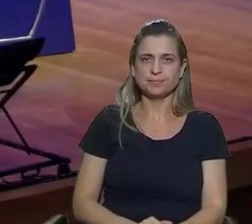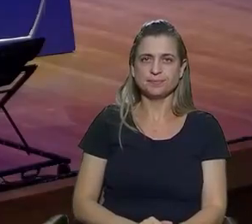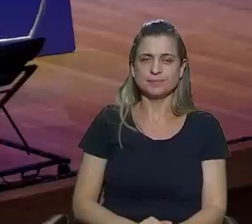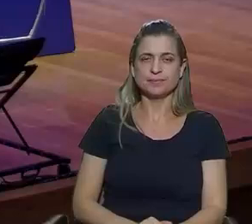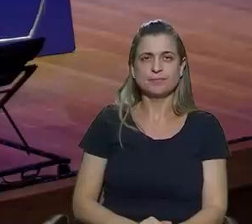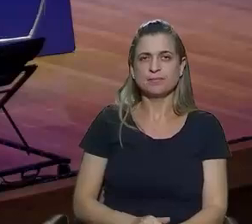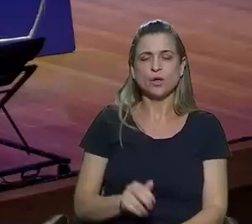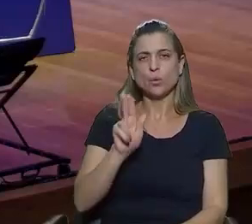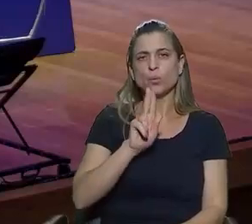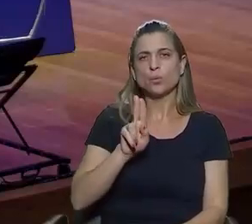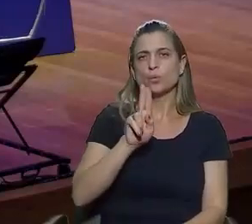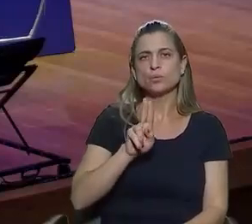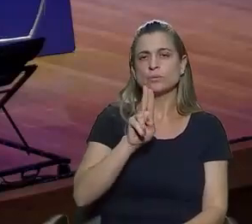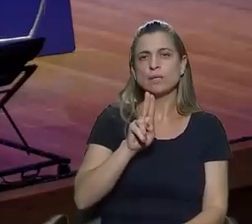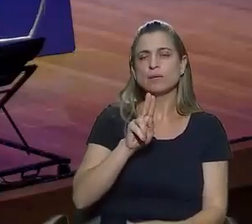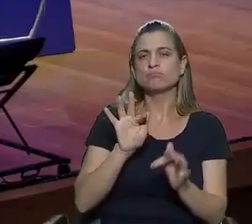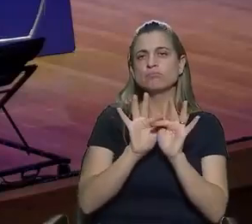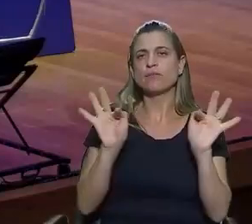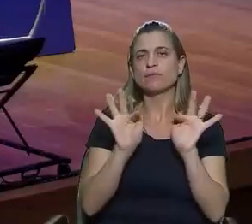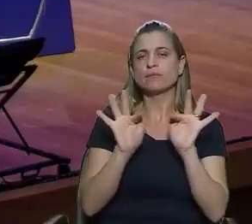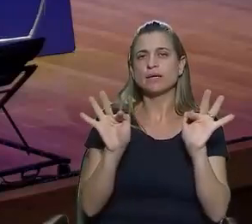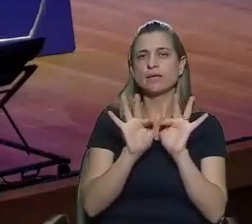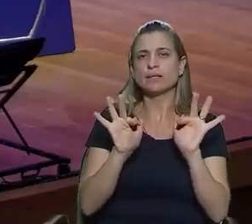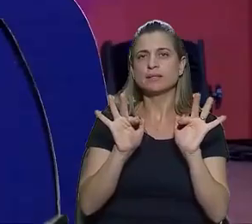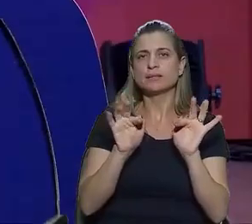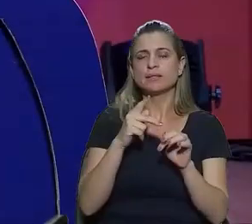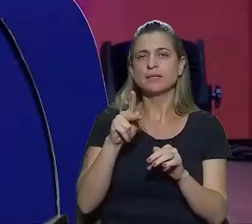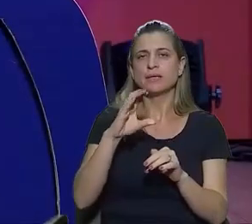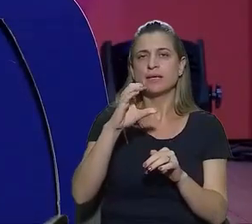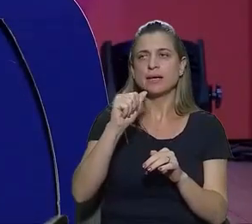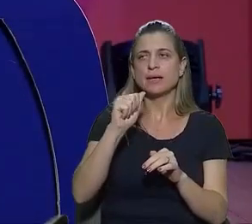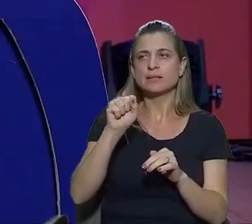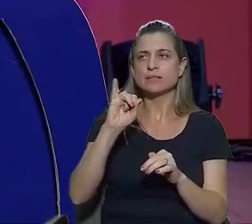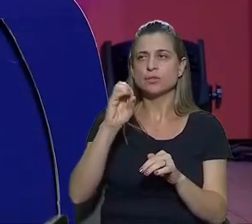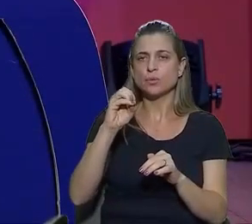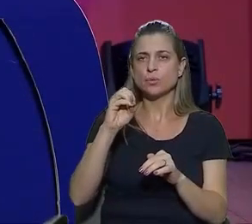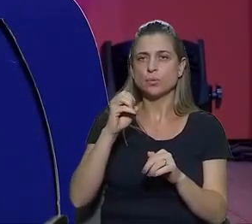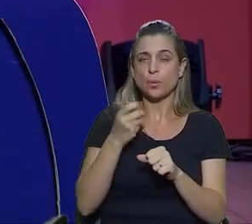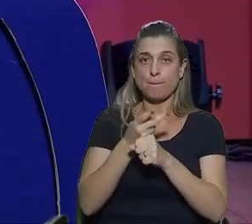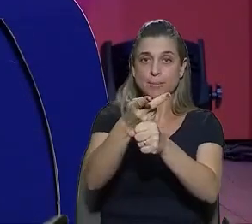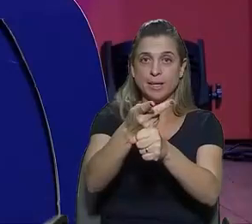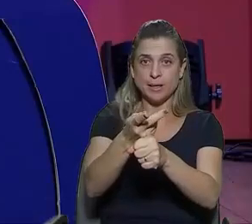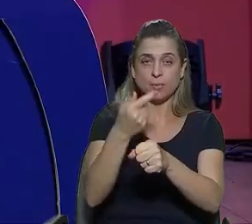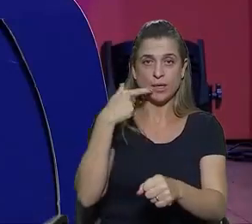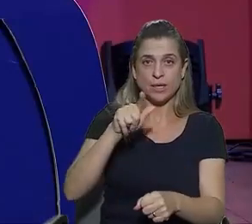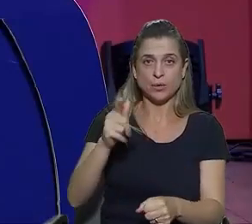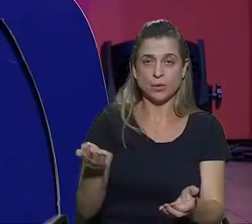Eu vou usar uma frase do Cássio, que ganhou o prêmio hoje de redação.